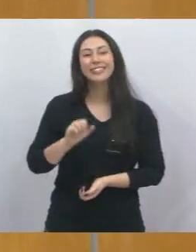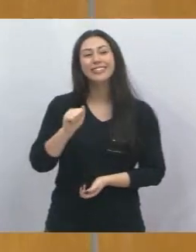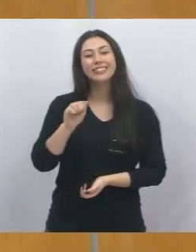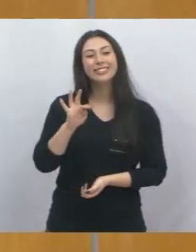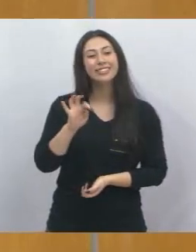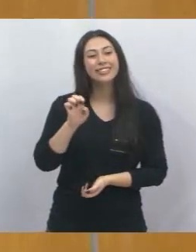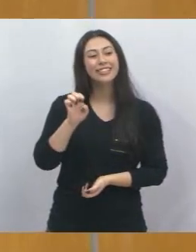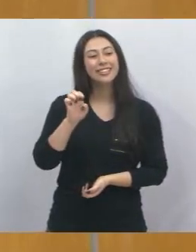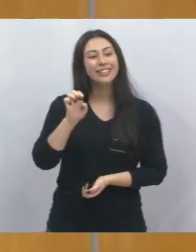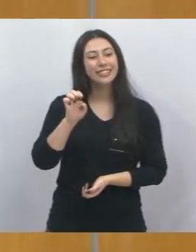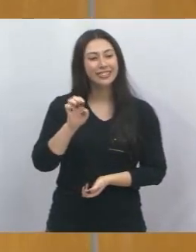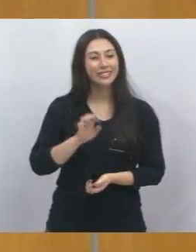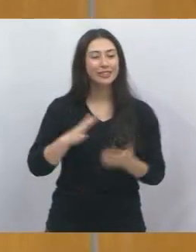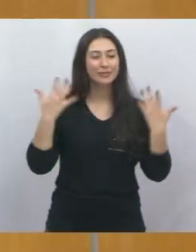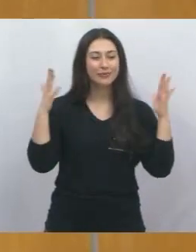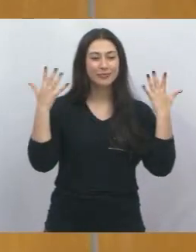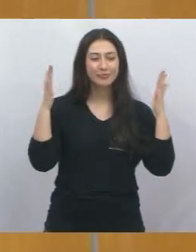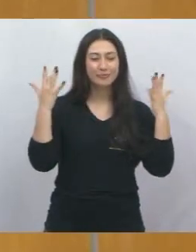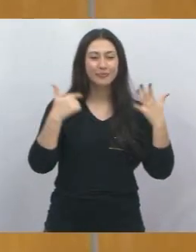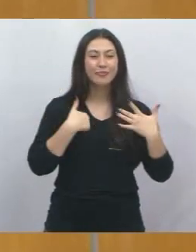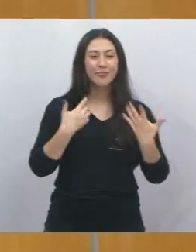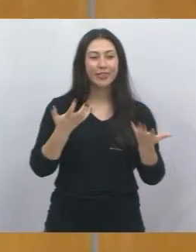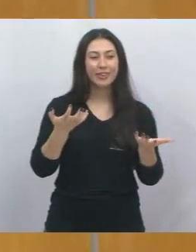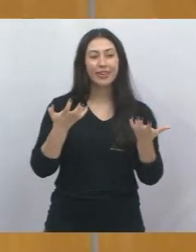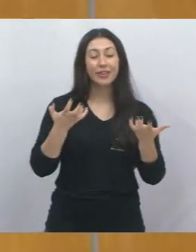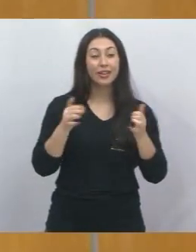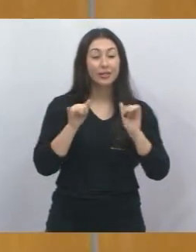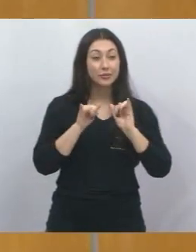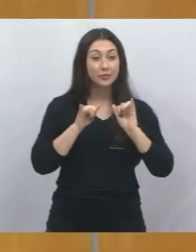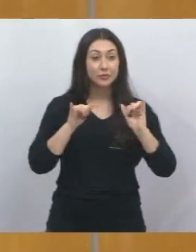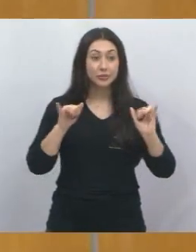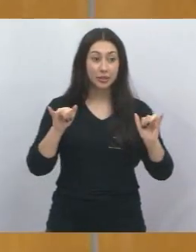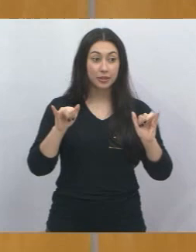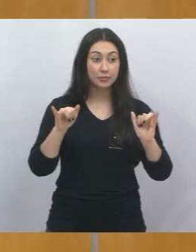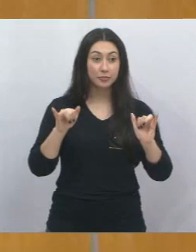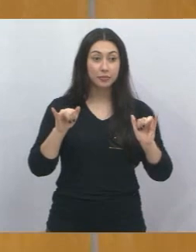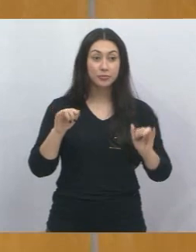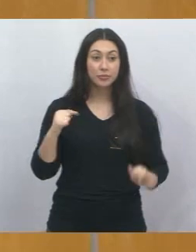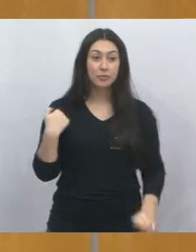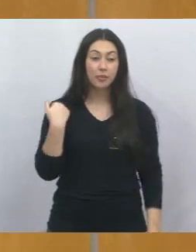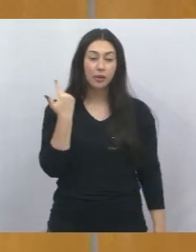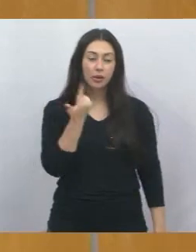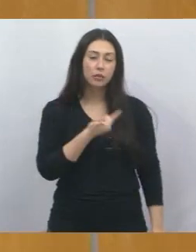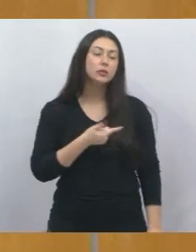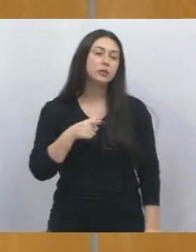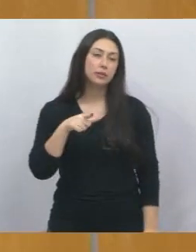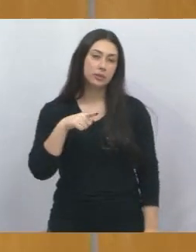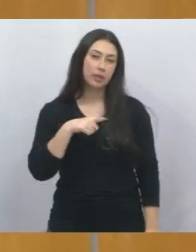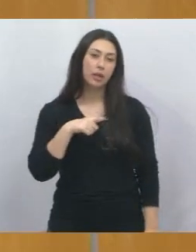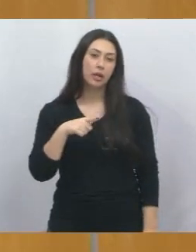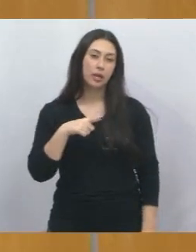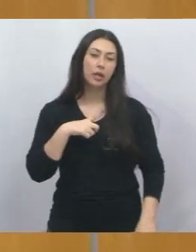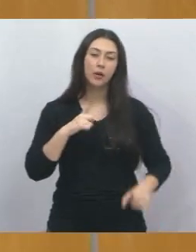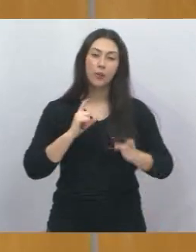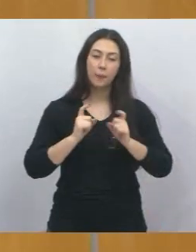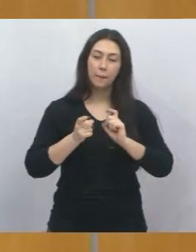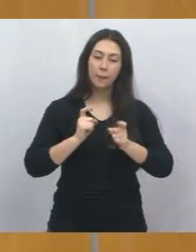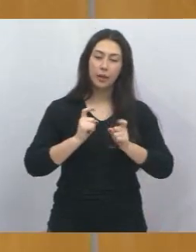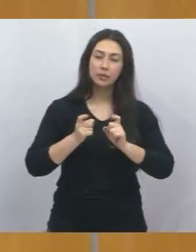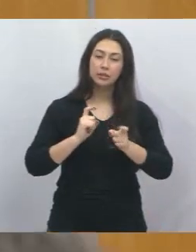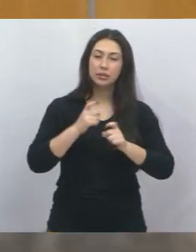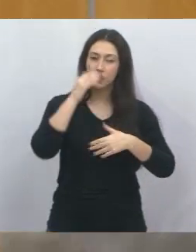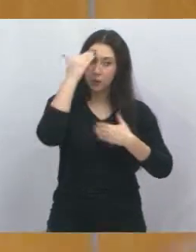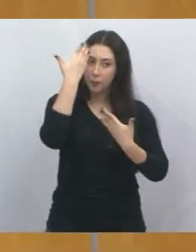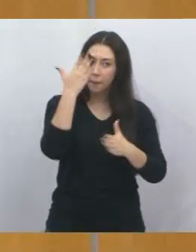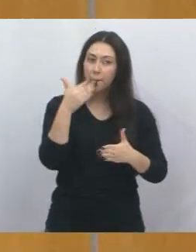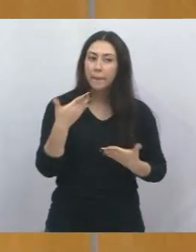Salete, eu quero dizer que nós vamos ter, evidentemente, a sessão em